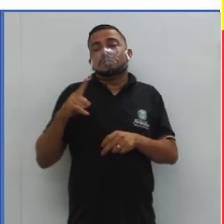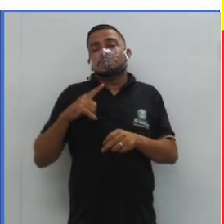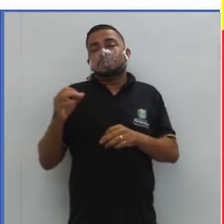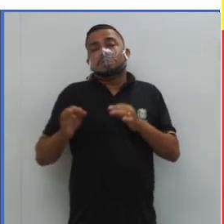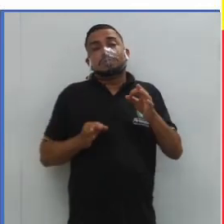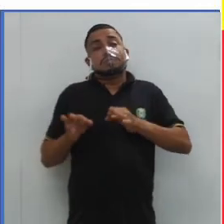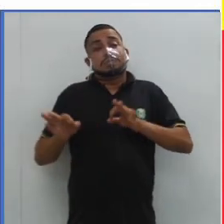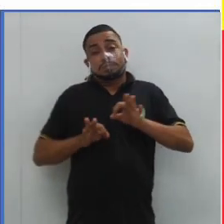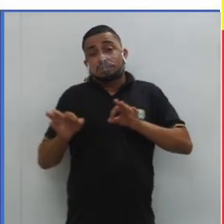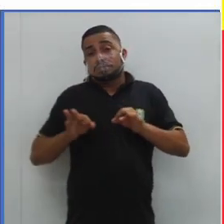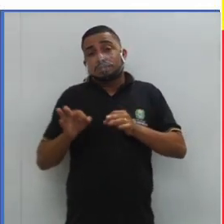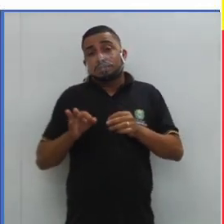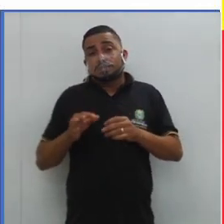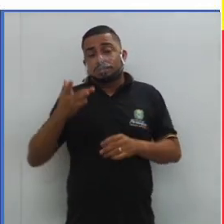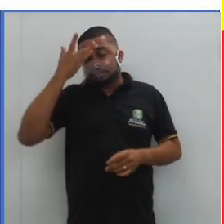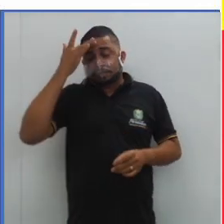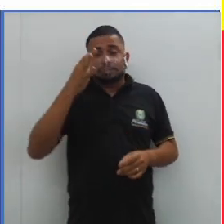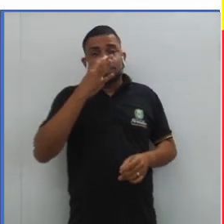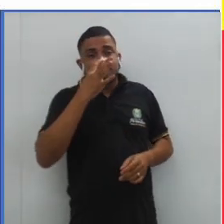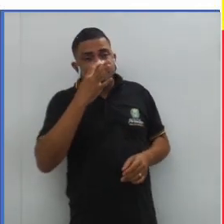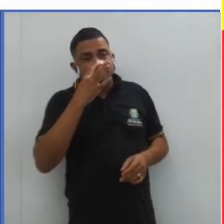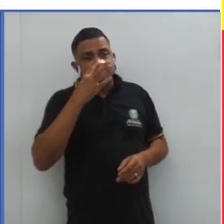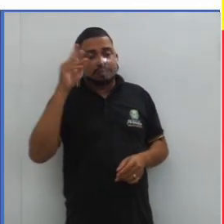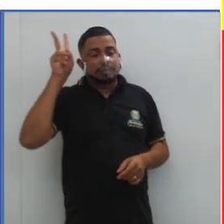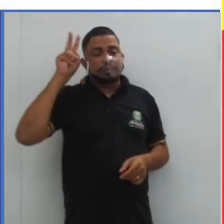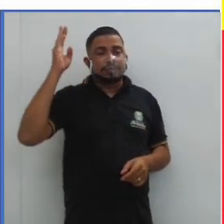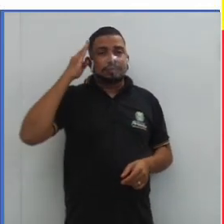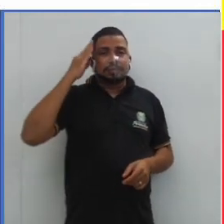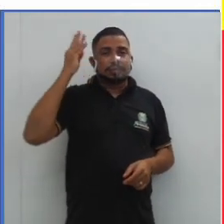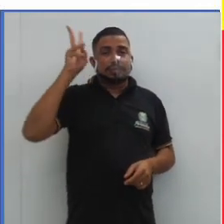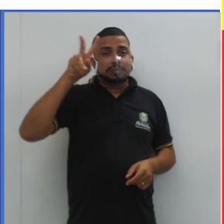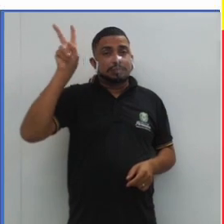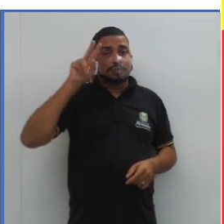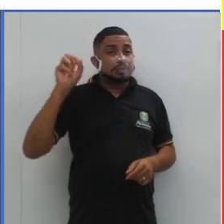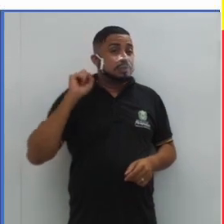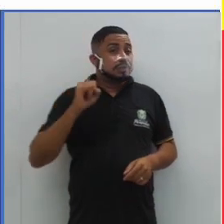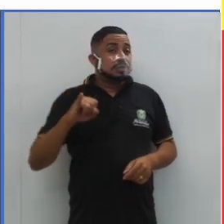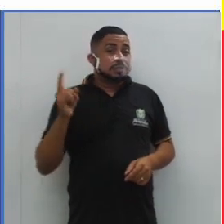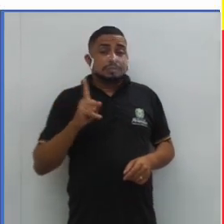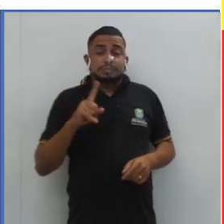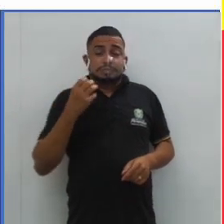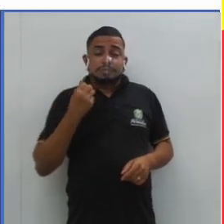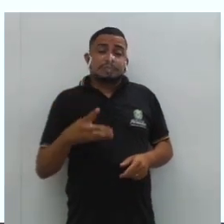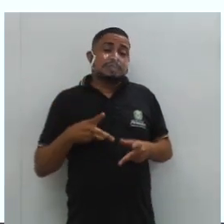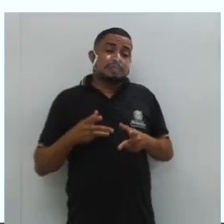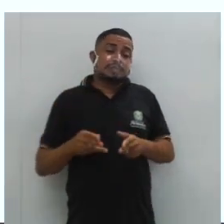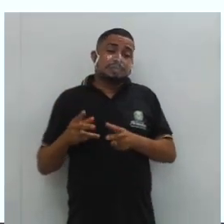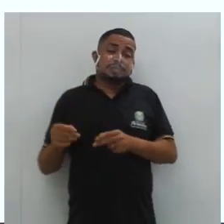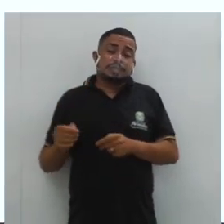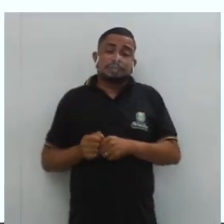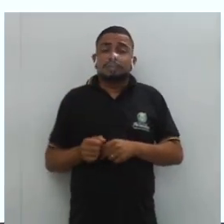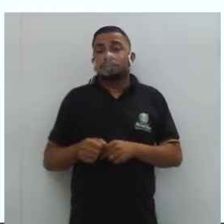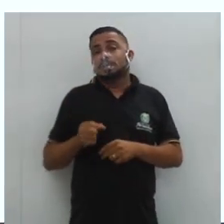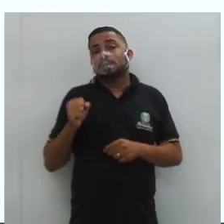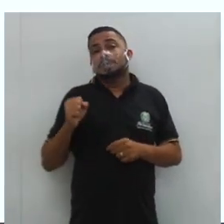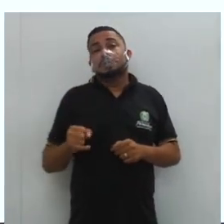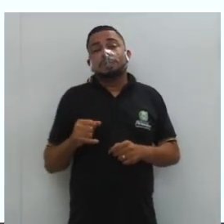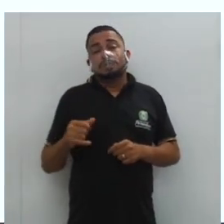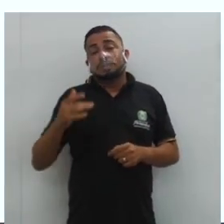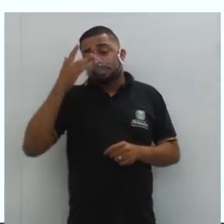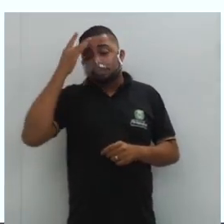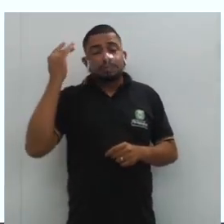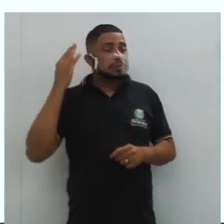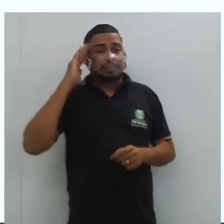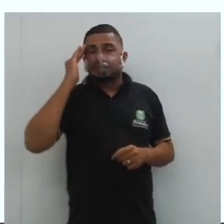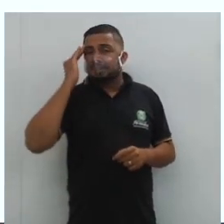a maneira como o espectador vai entender a história. Tá? Se um filme ele não for bem editado, ele pode se perder, as pessoas